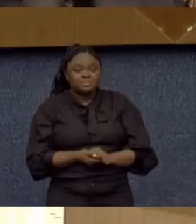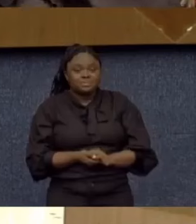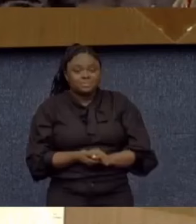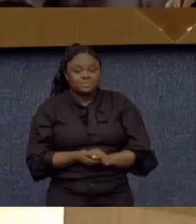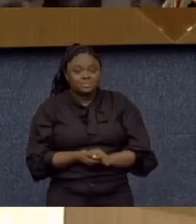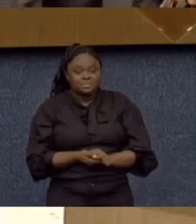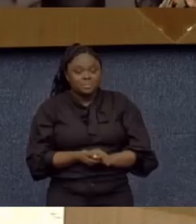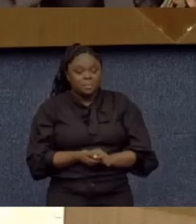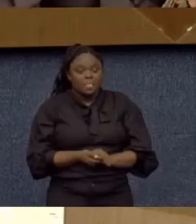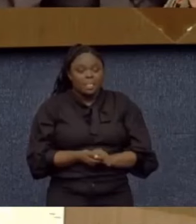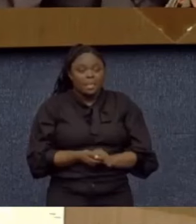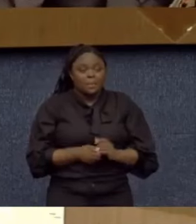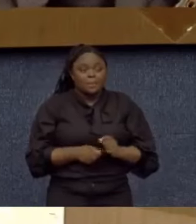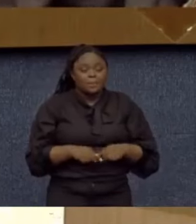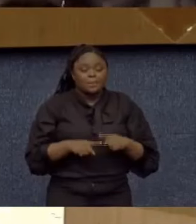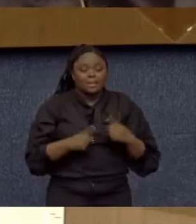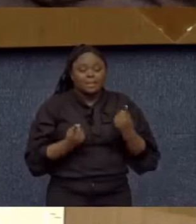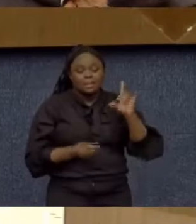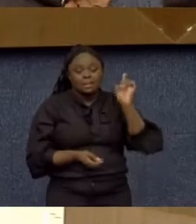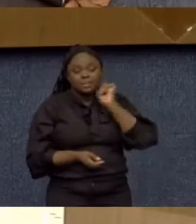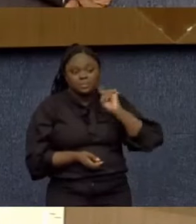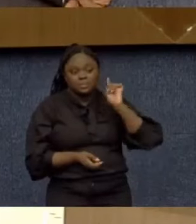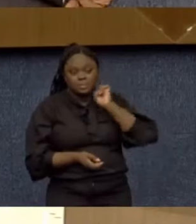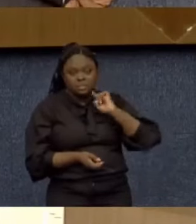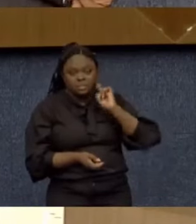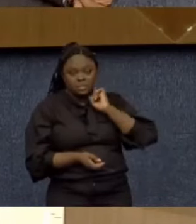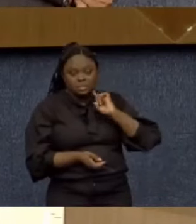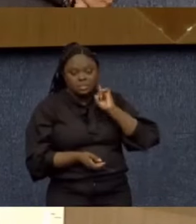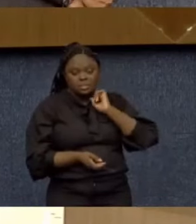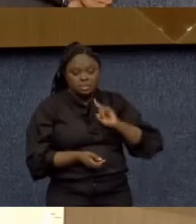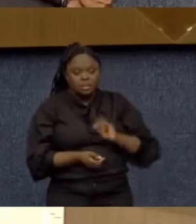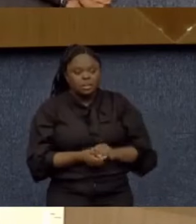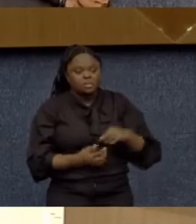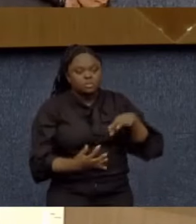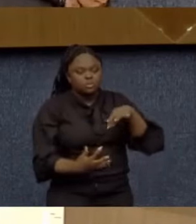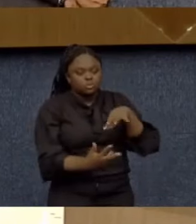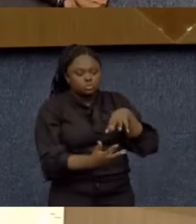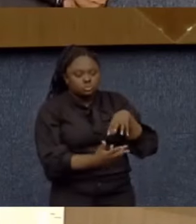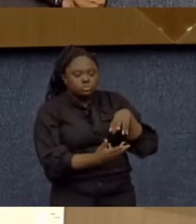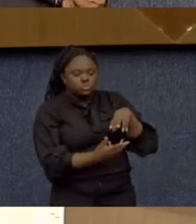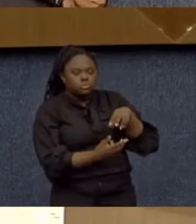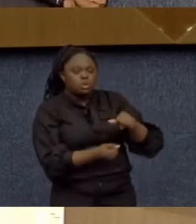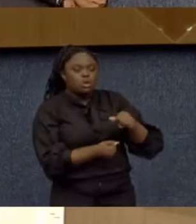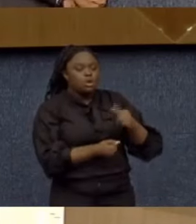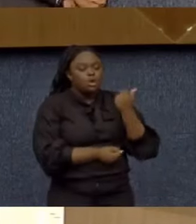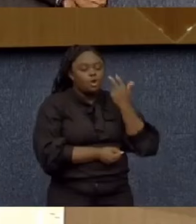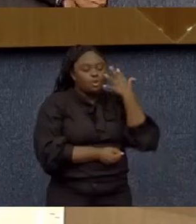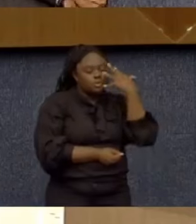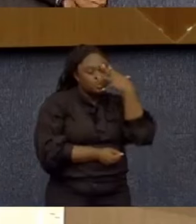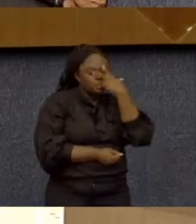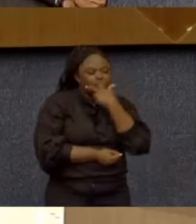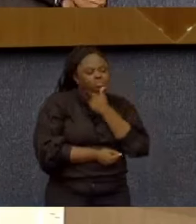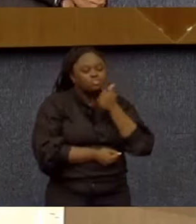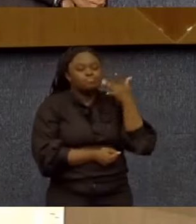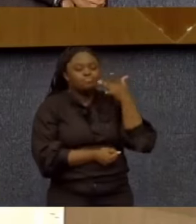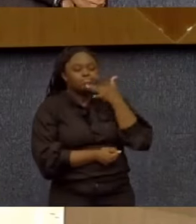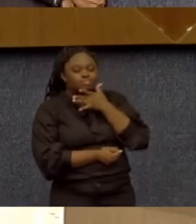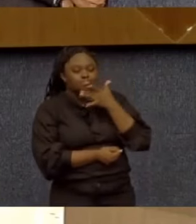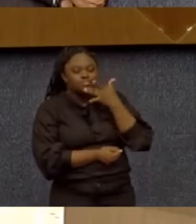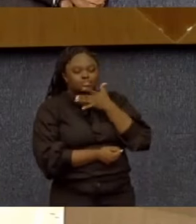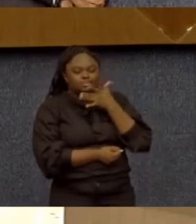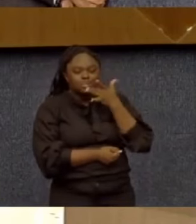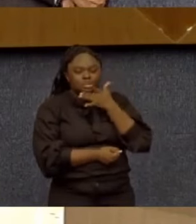Mas de São Gotardo, Minas Gerais, para esse mundão bonito, gostoso,